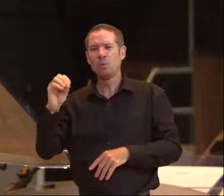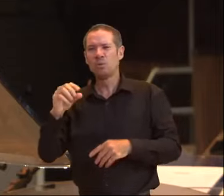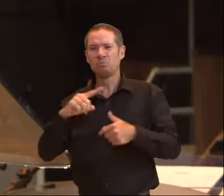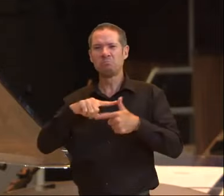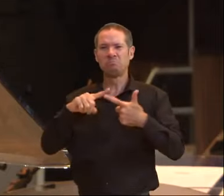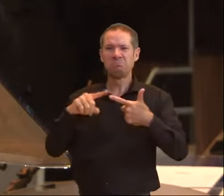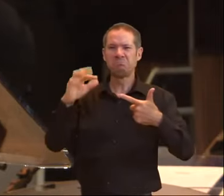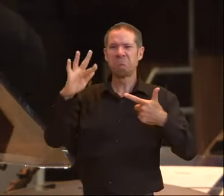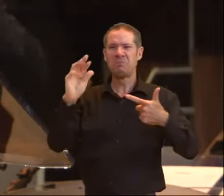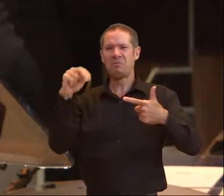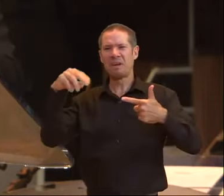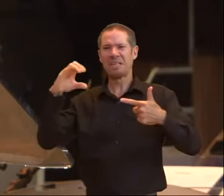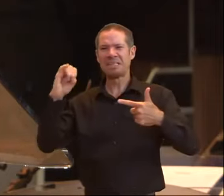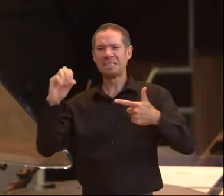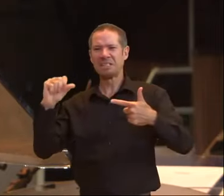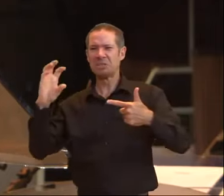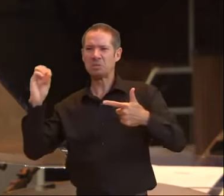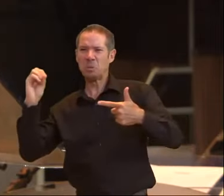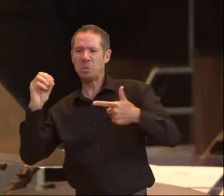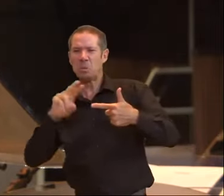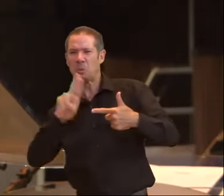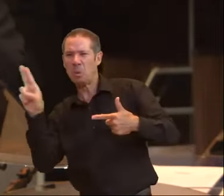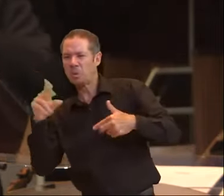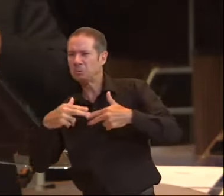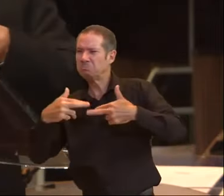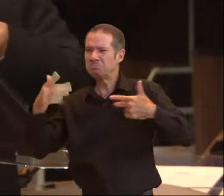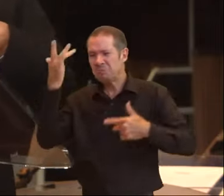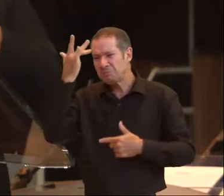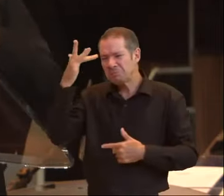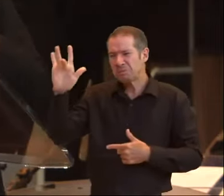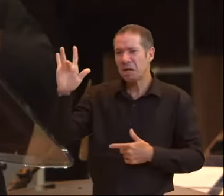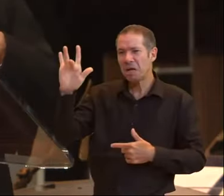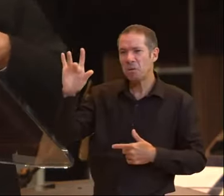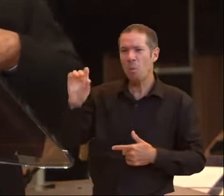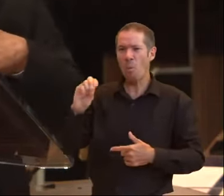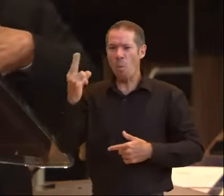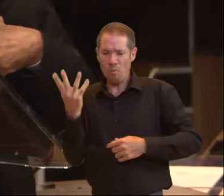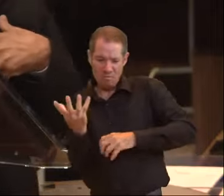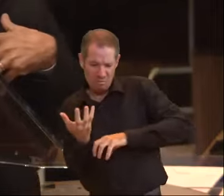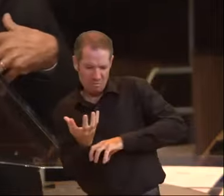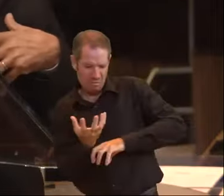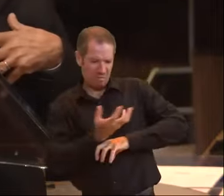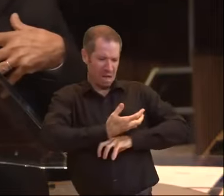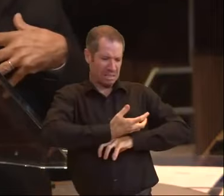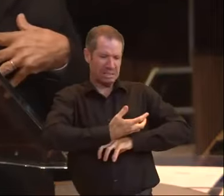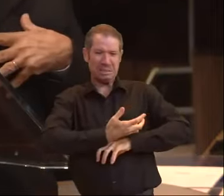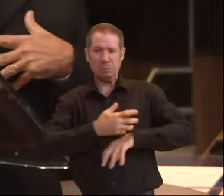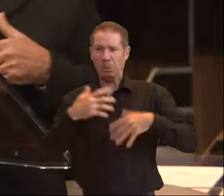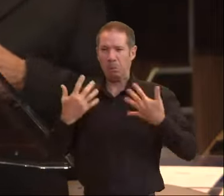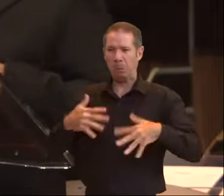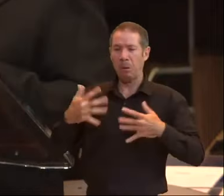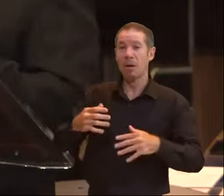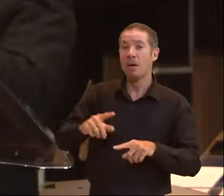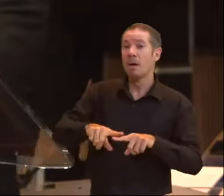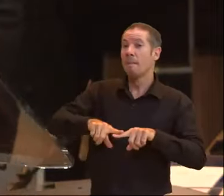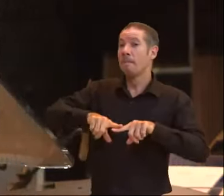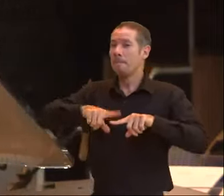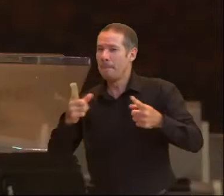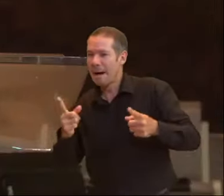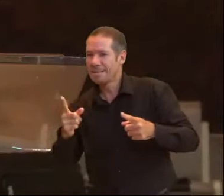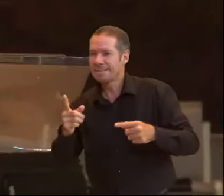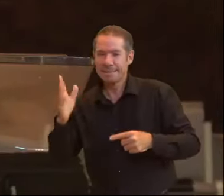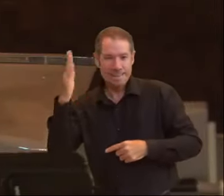Francisco, sei lá, não sei se era aquilo, ou se era um vazio muito grande. Mas uma coisa eu